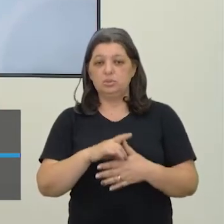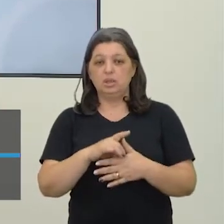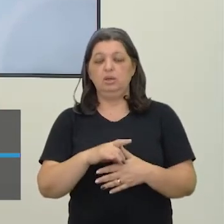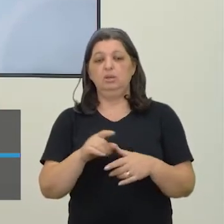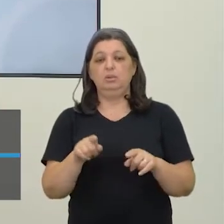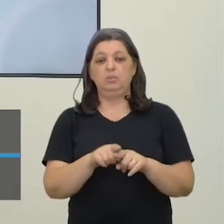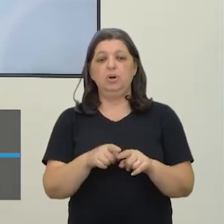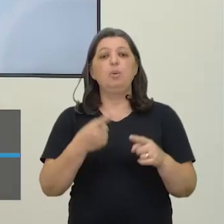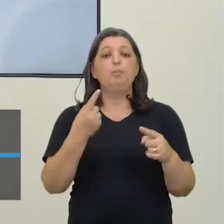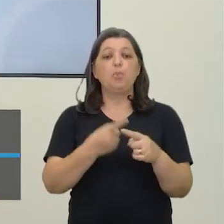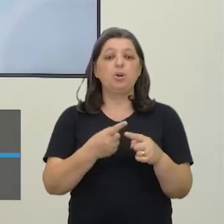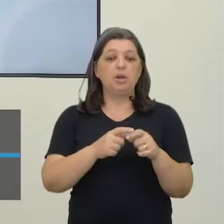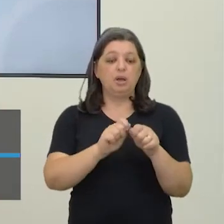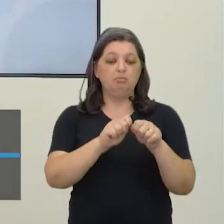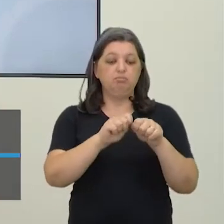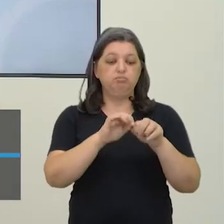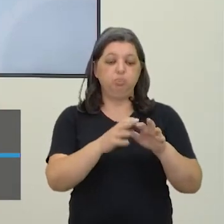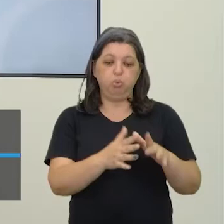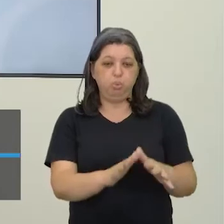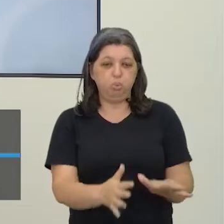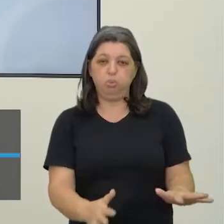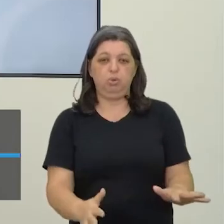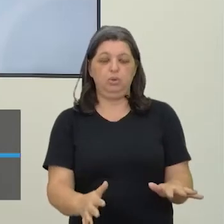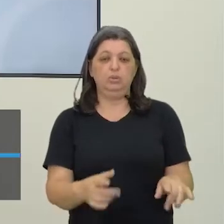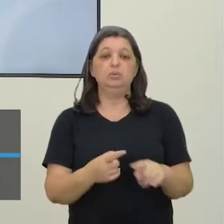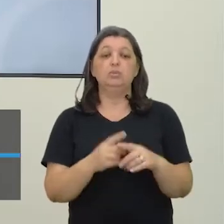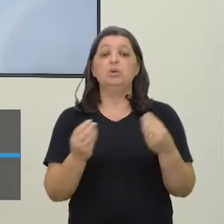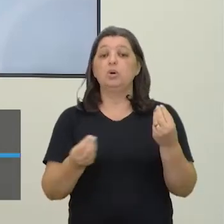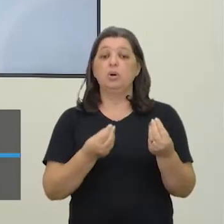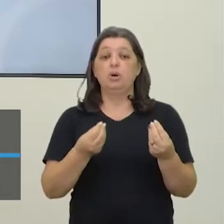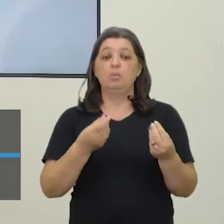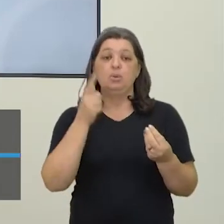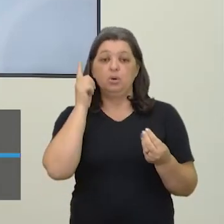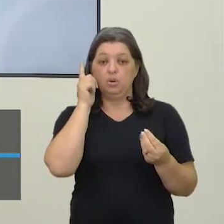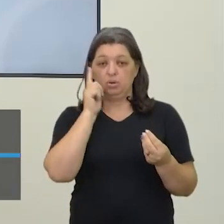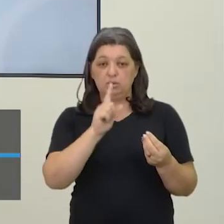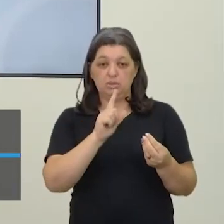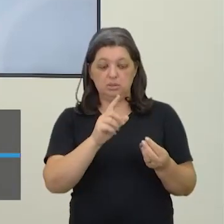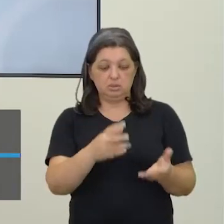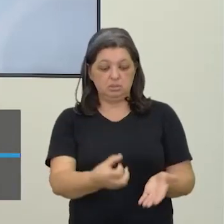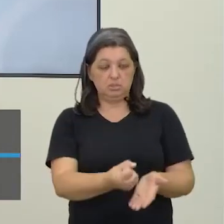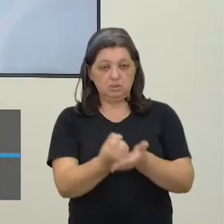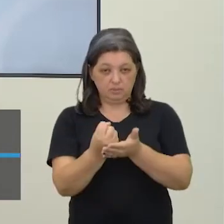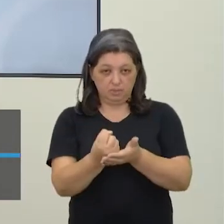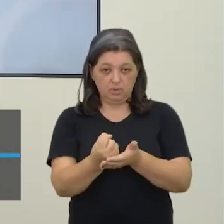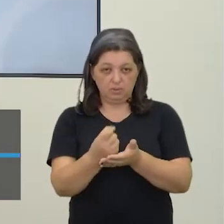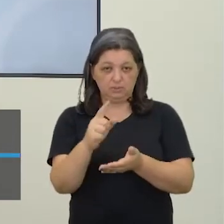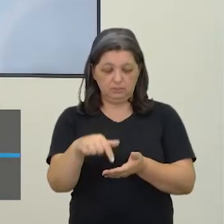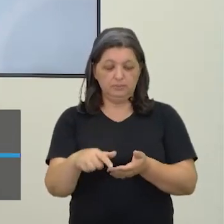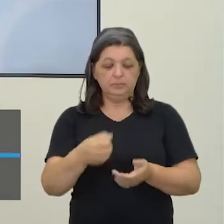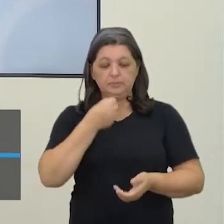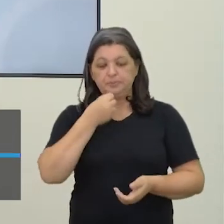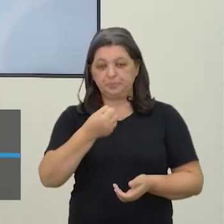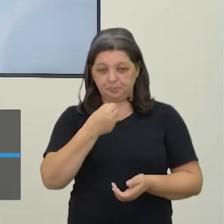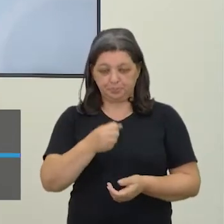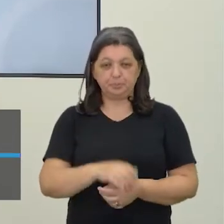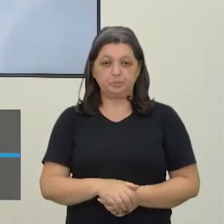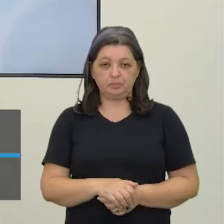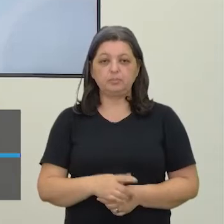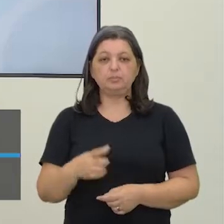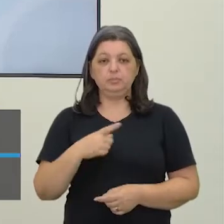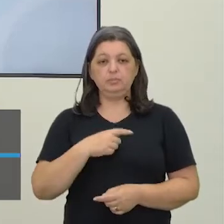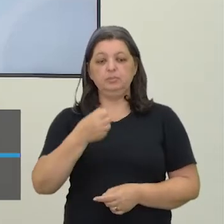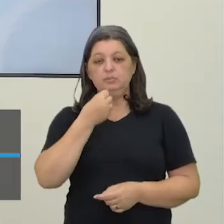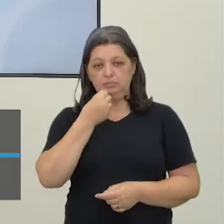ela desmoronou, como conseguiram resgatar, né? Tem até filme que falam a respeito, mas aqui está falando de reportagem. Ou seja, uma reportagem